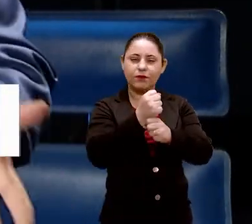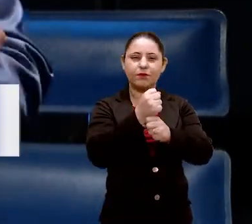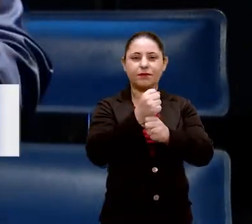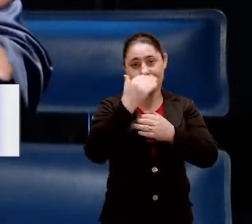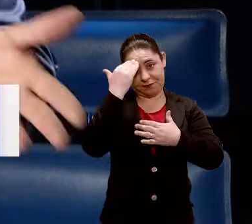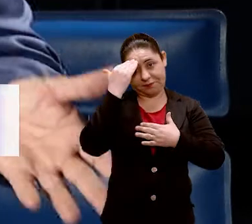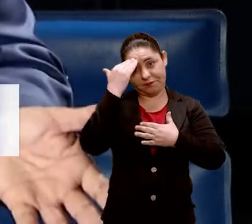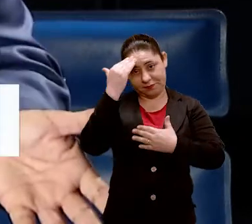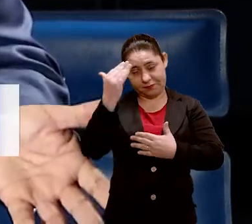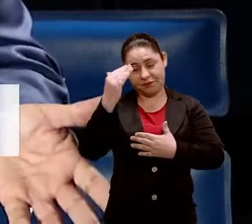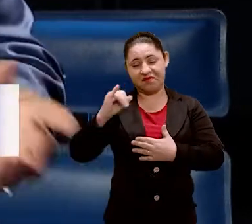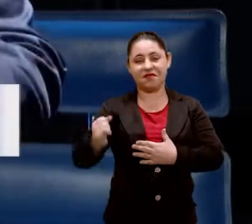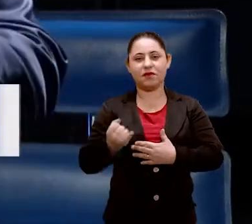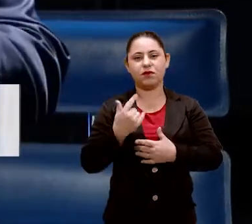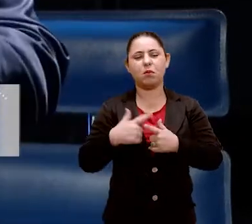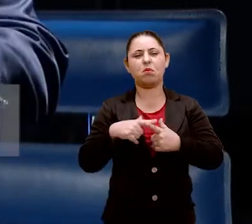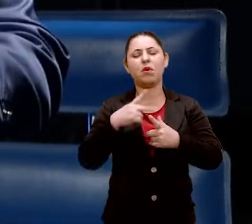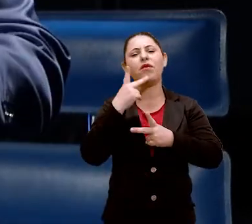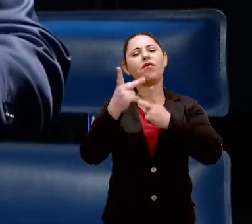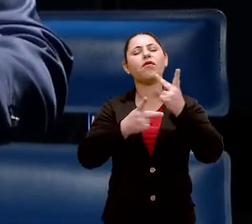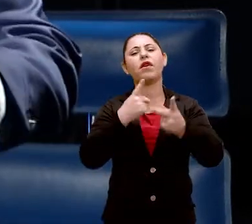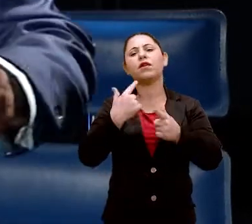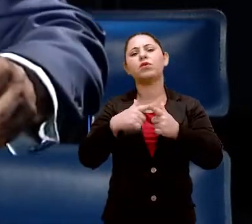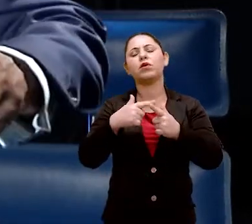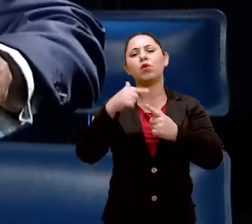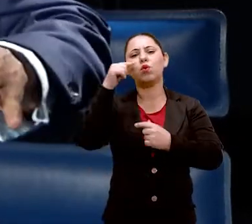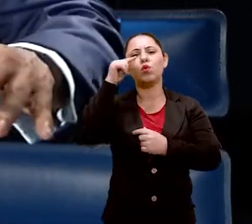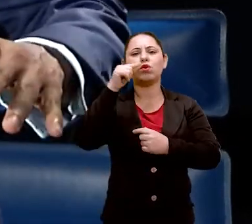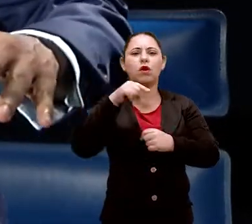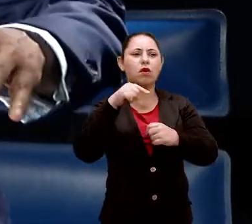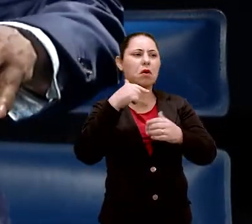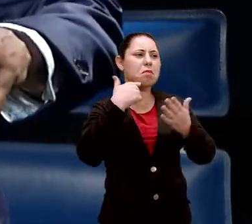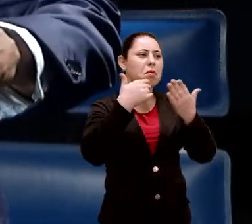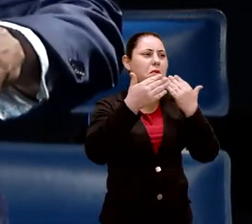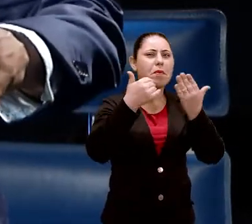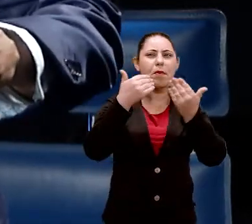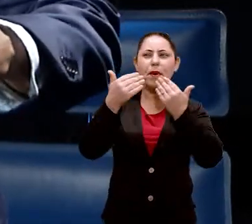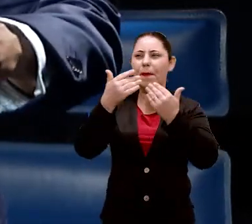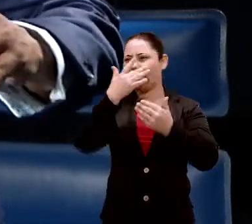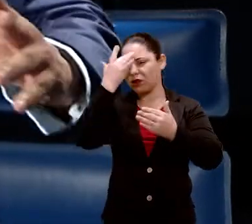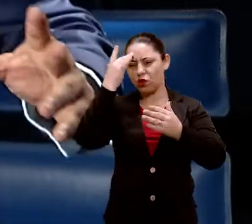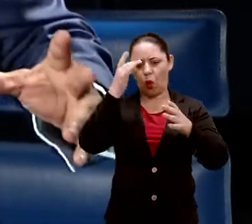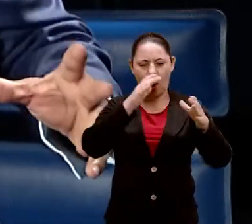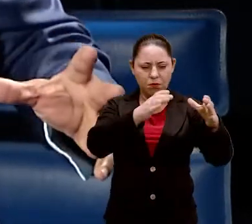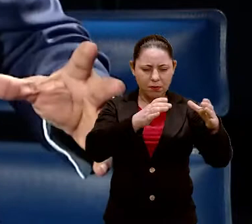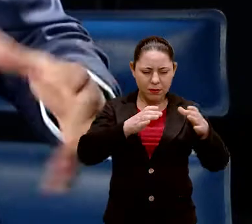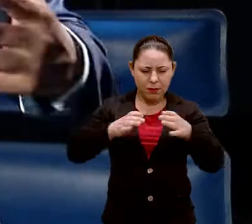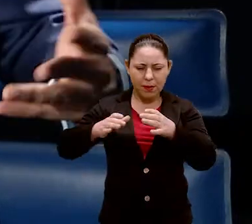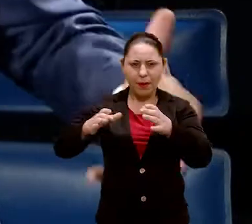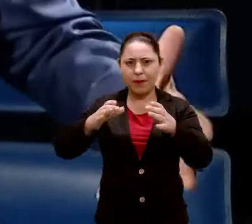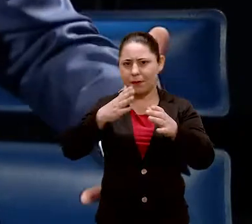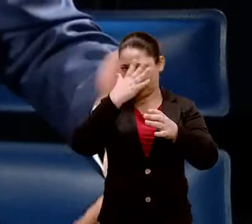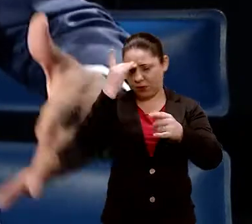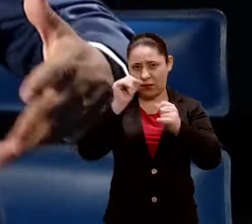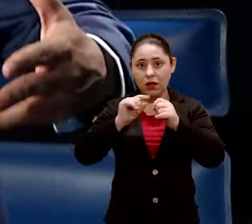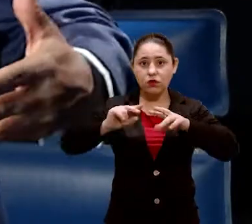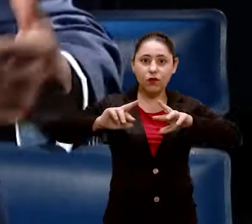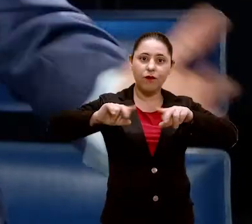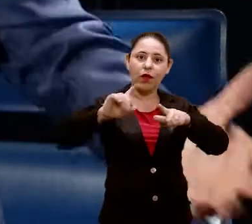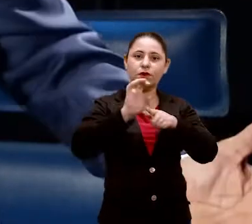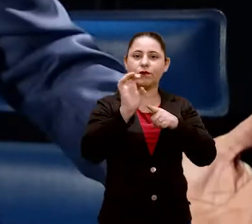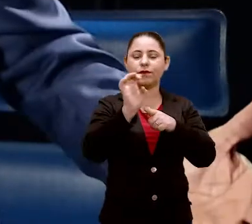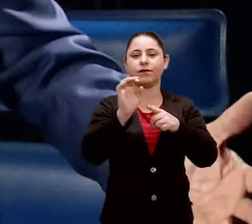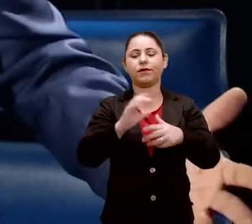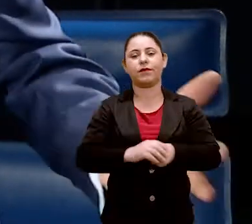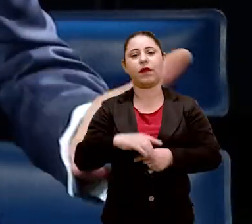programa, eu quero até aproveitar para agradecer. Sabe por que eu digo isso? Que a gente conseguiu conversar com pessoas de várias áreas, personalidades mesmo, pessoas que fazem a